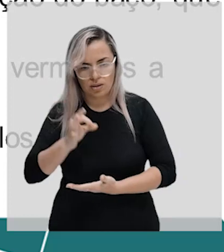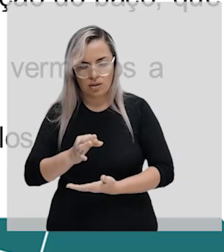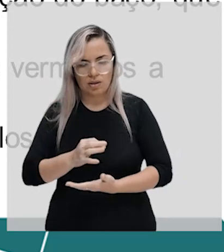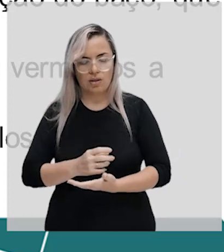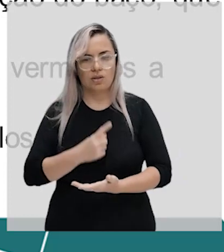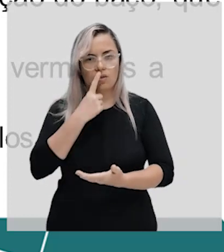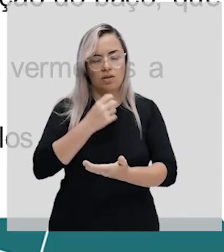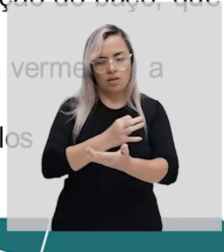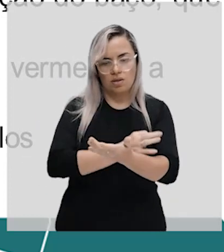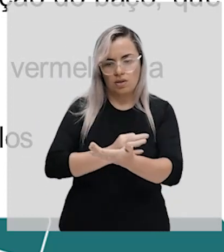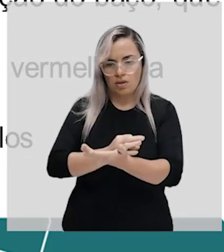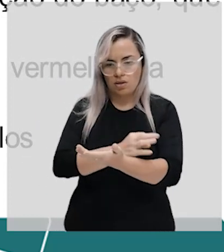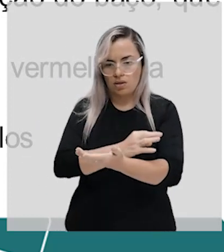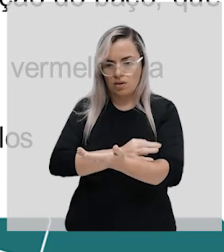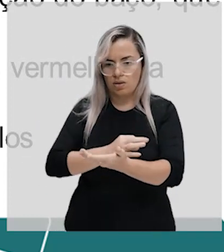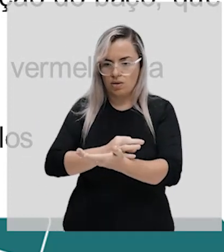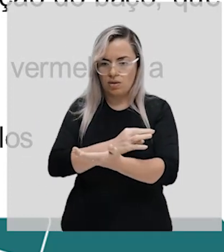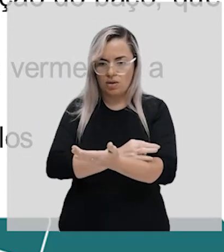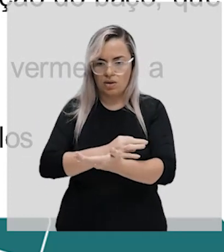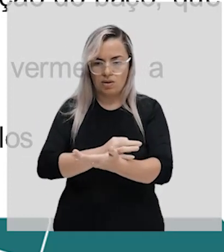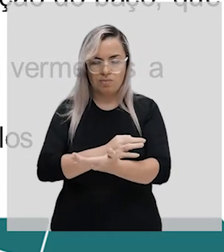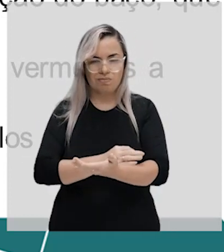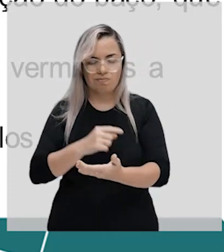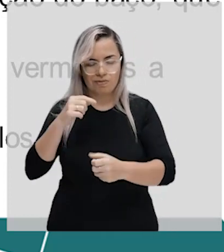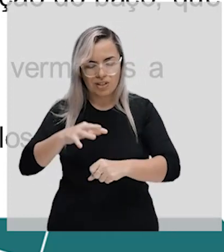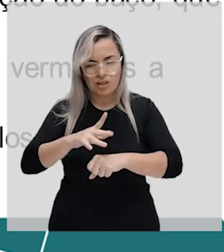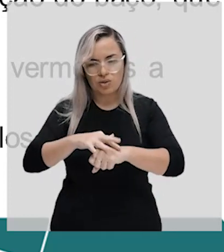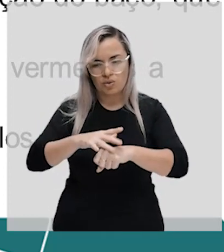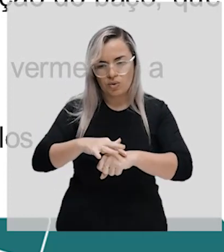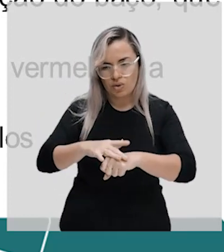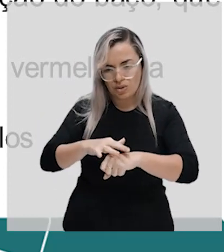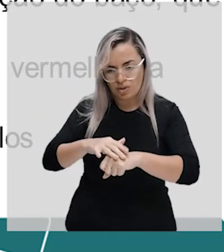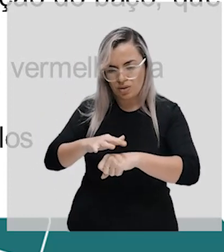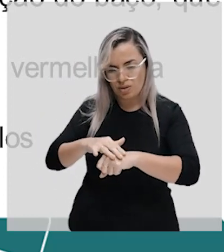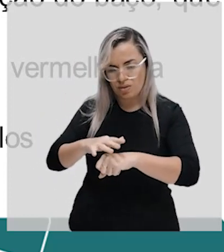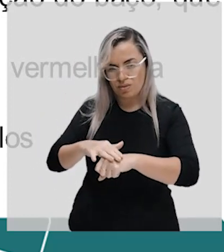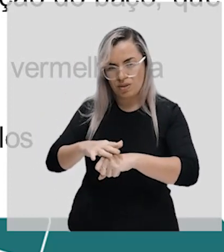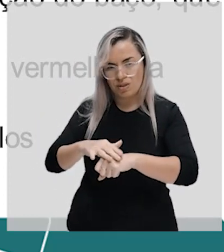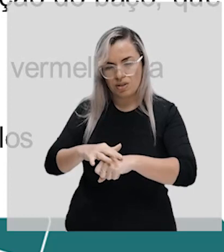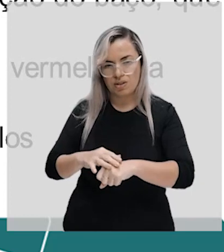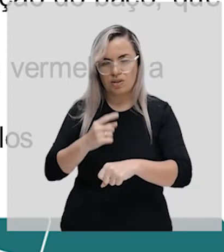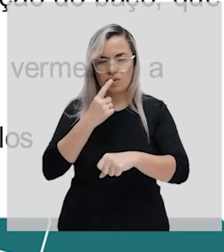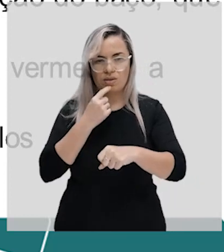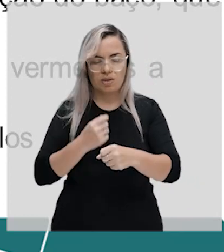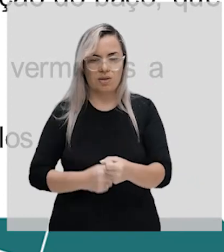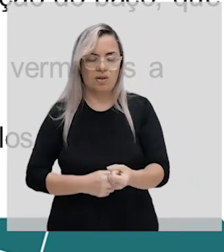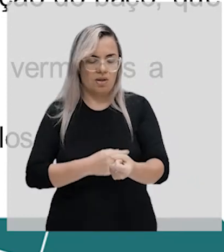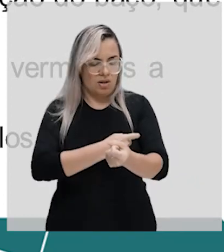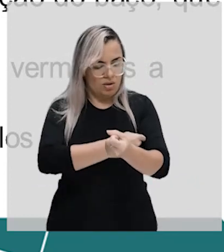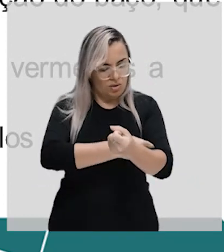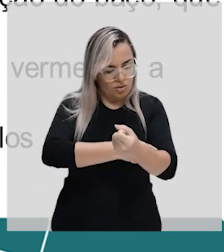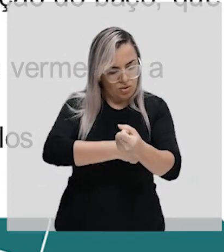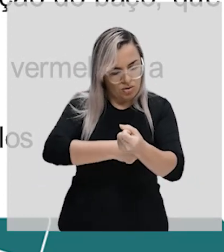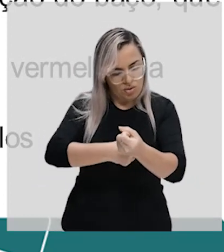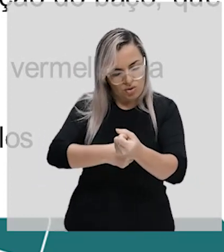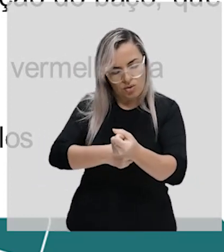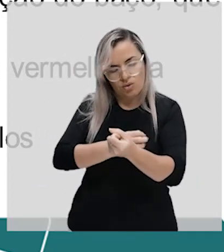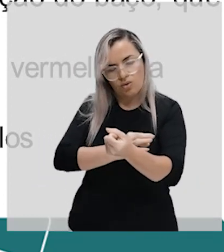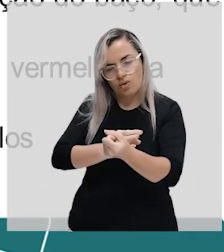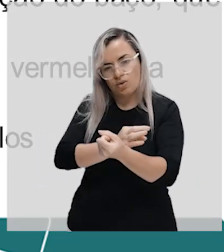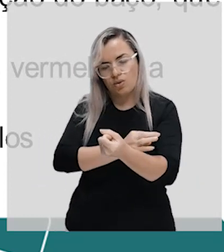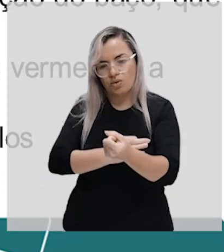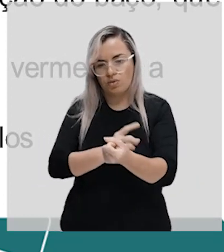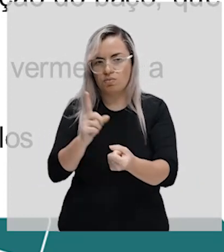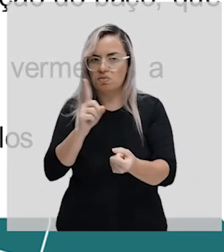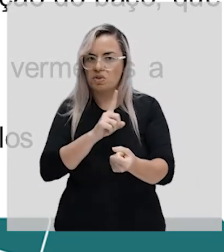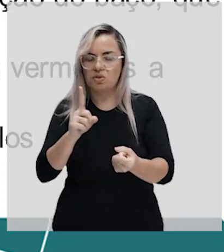não cedia ao tratamento convencional. Analise as hipóteses apresentadas pelos cientistas para tentar